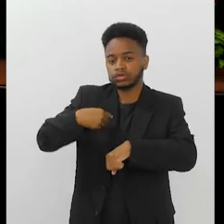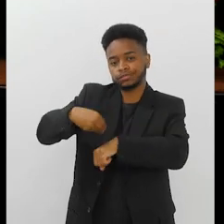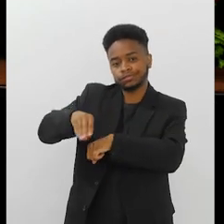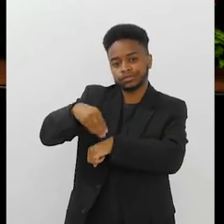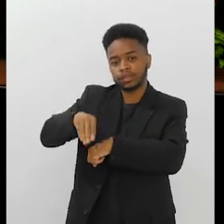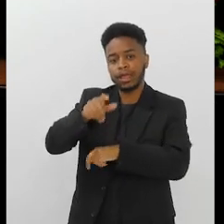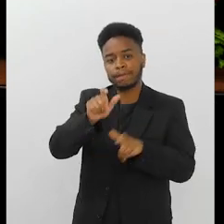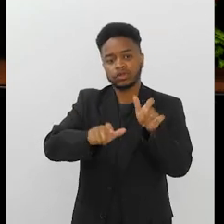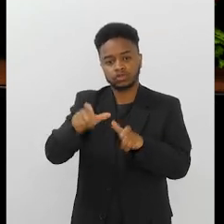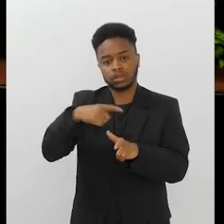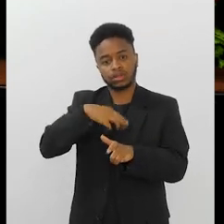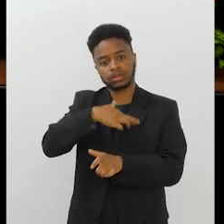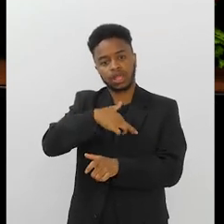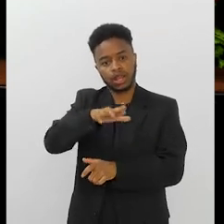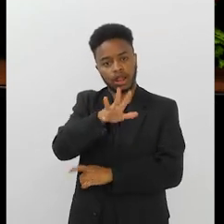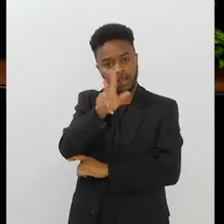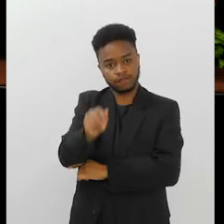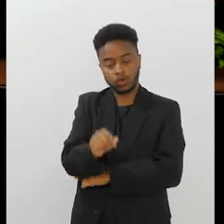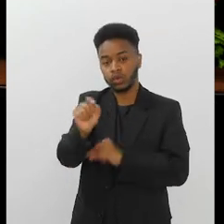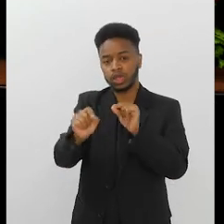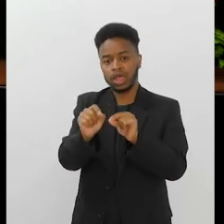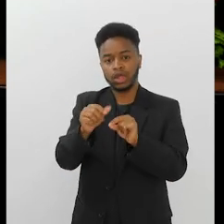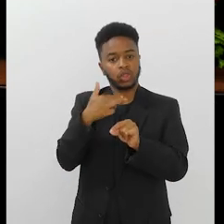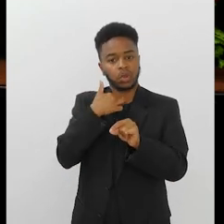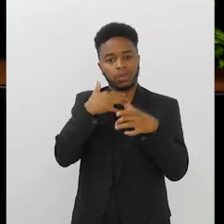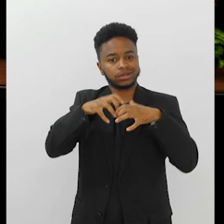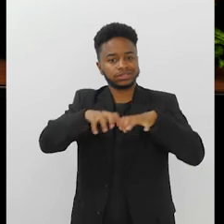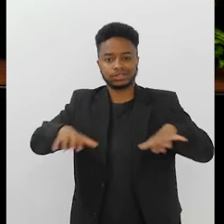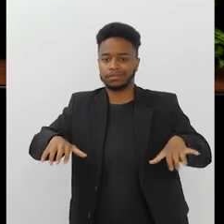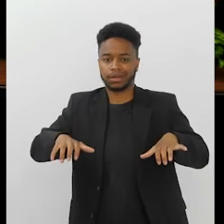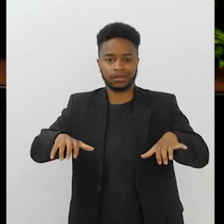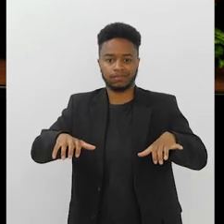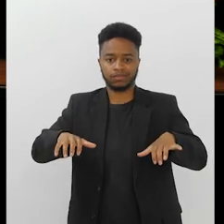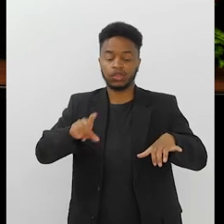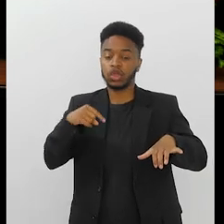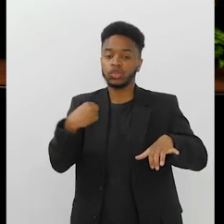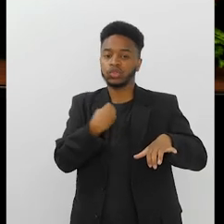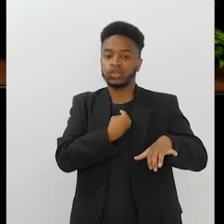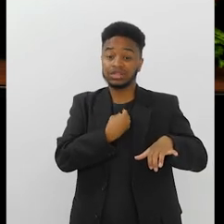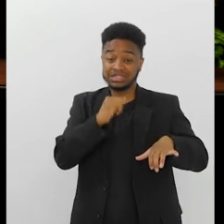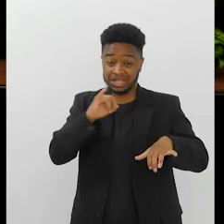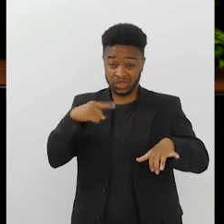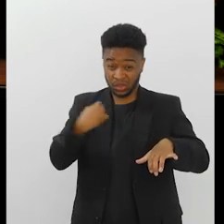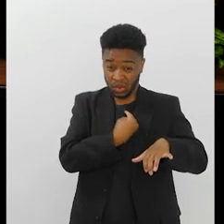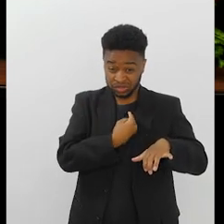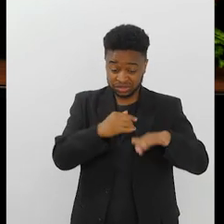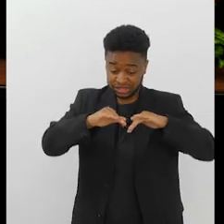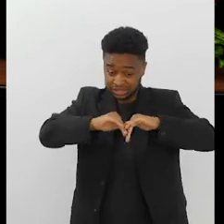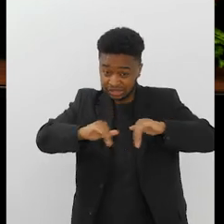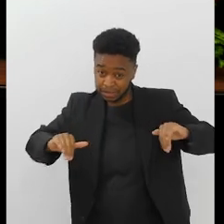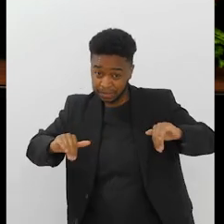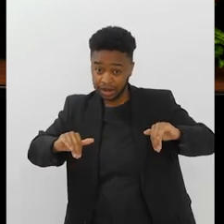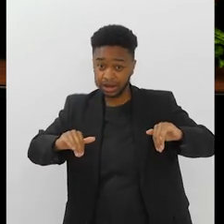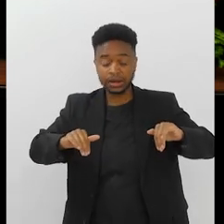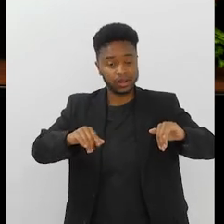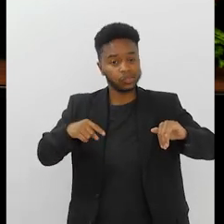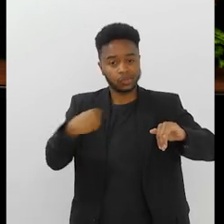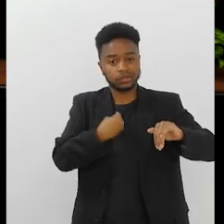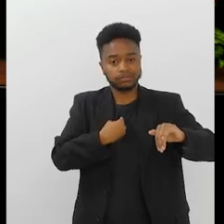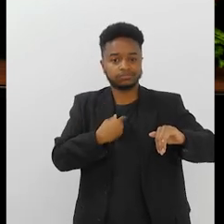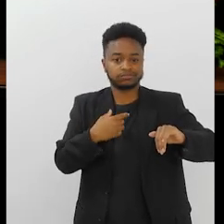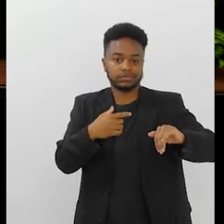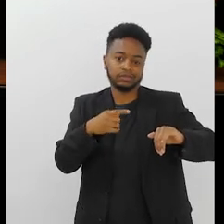eu coloco hoje em dia muito para os nossos religiosos não se dividam a gente não tá aqui para quanto mais a gente se divide